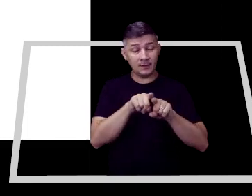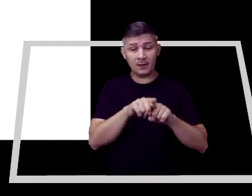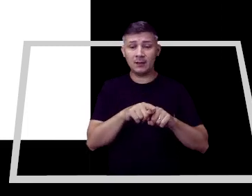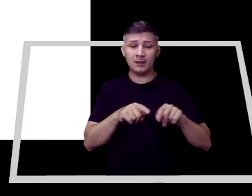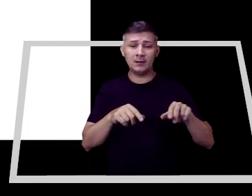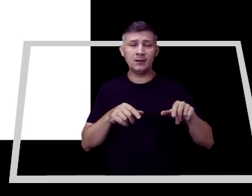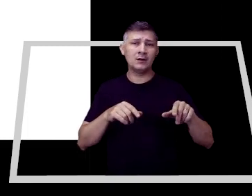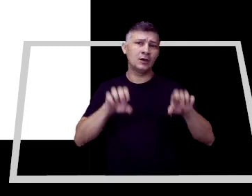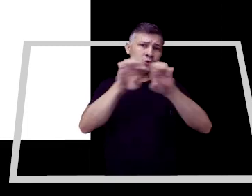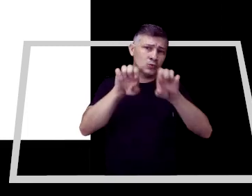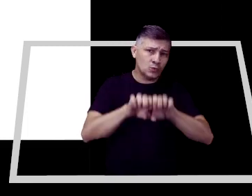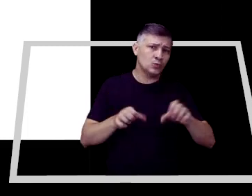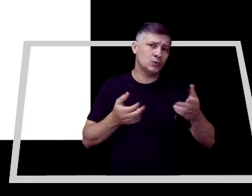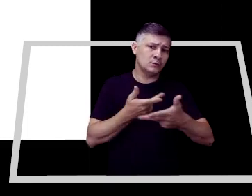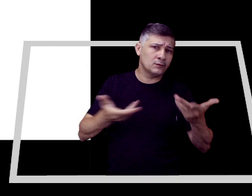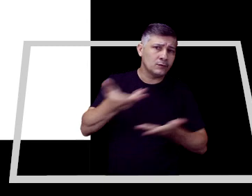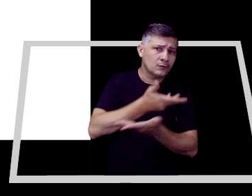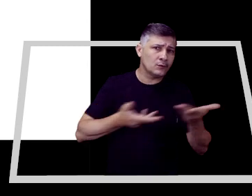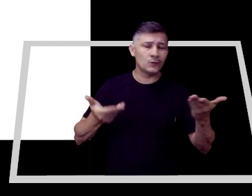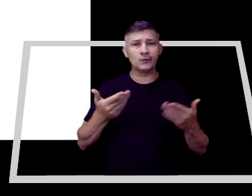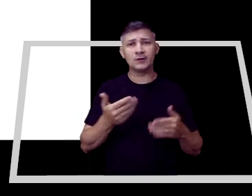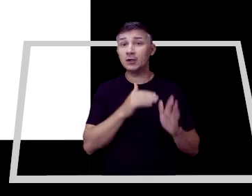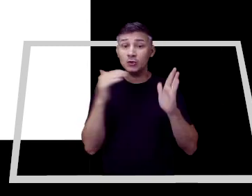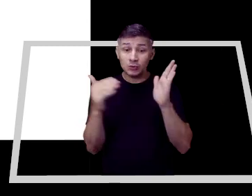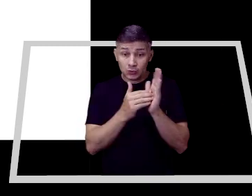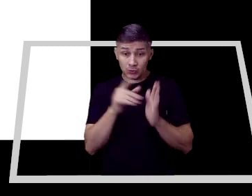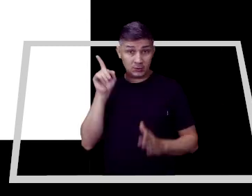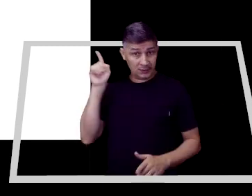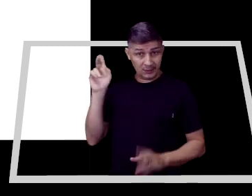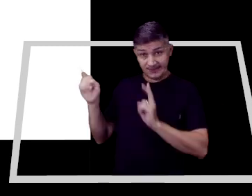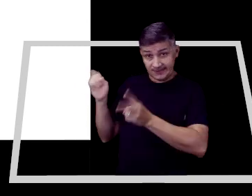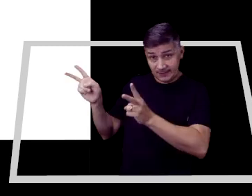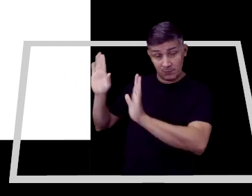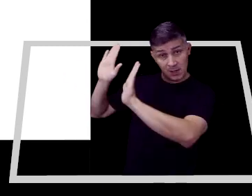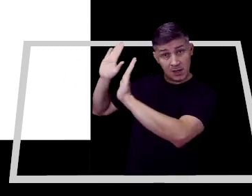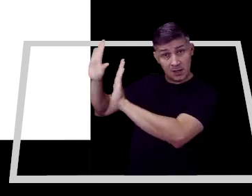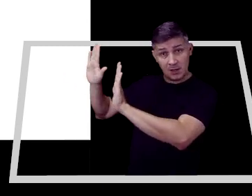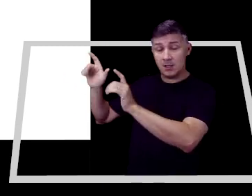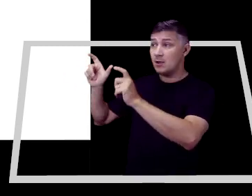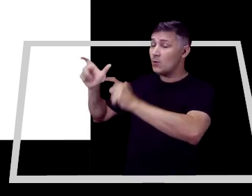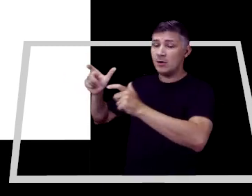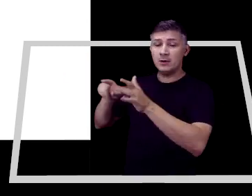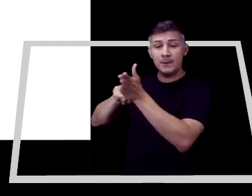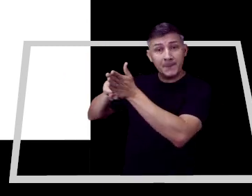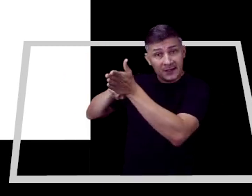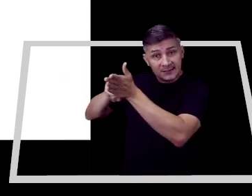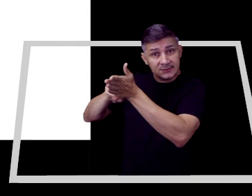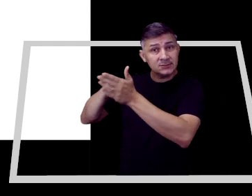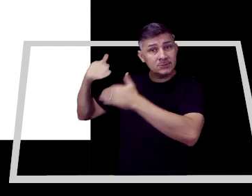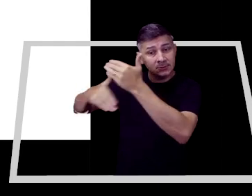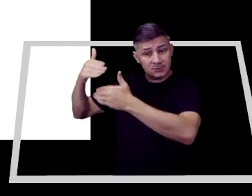também para passagem de infraestrutura, etc. Então, toda a vida ela se situaria de